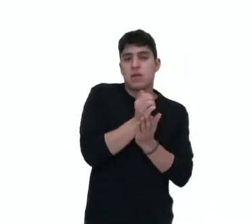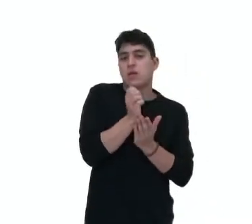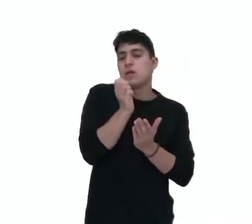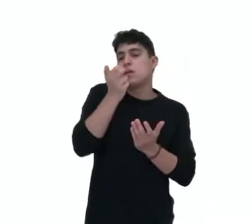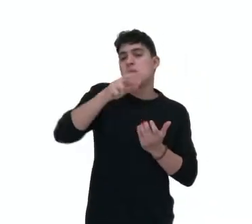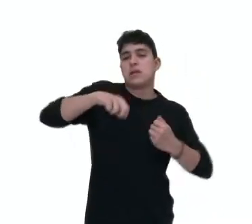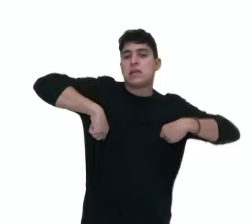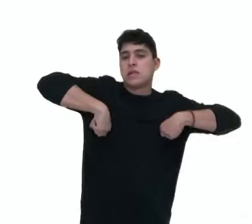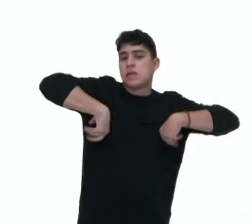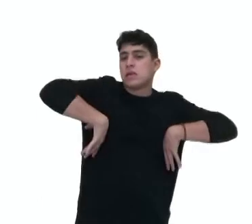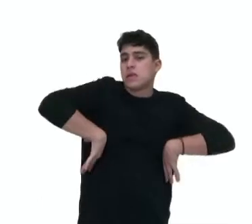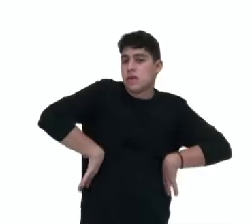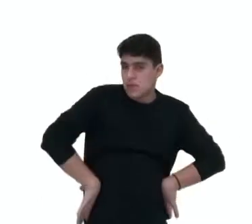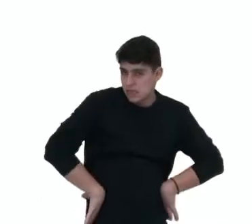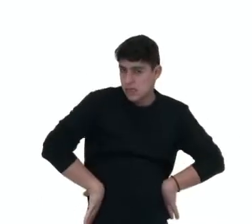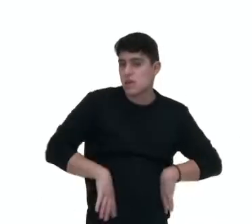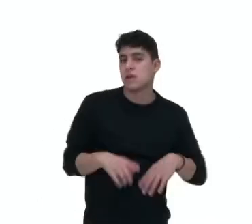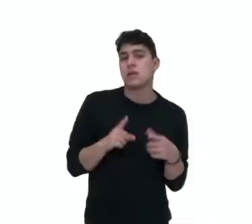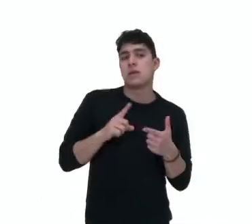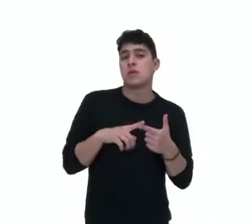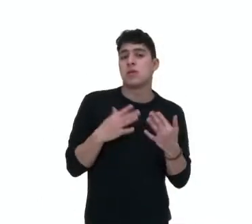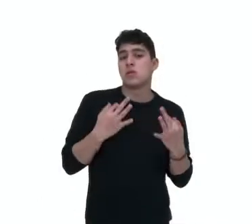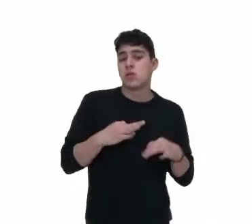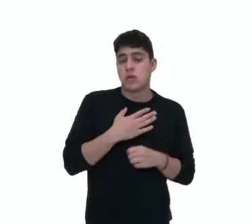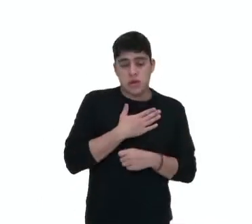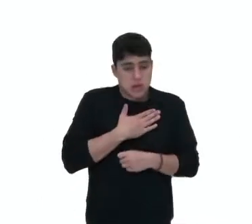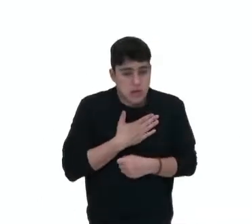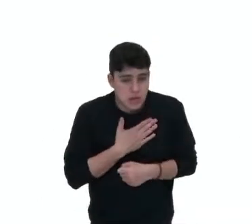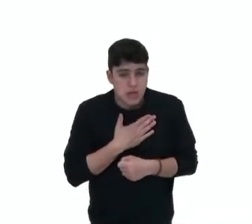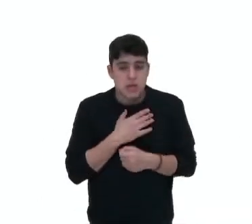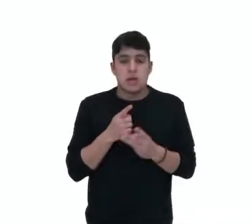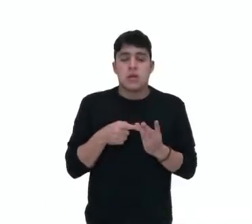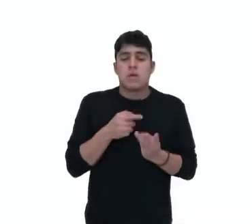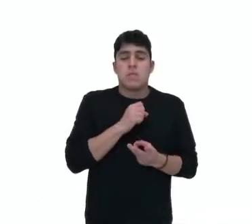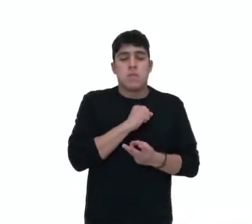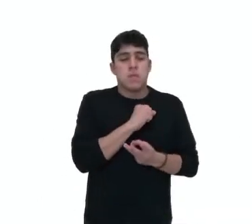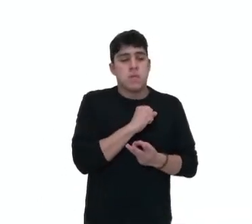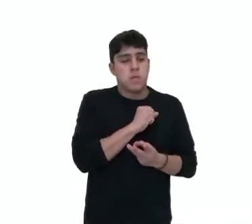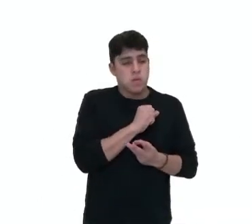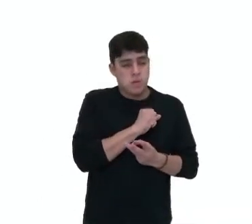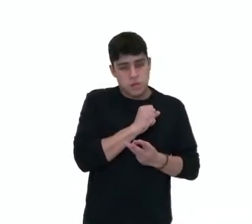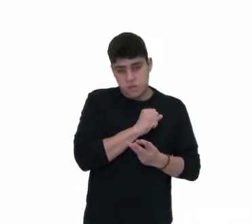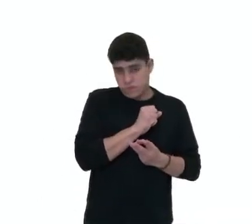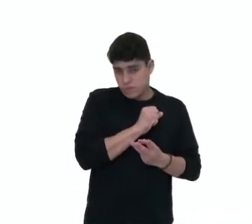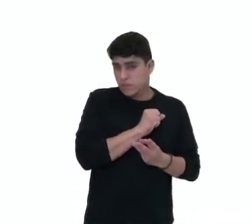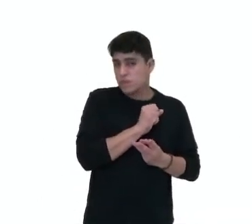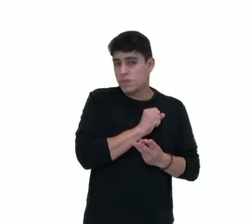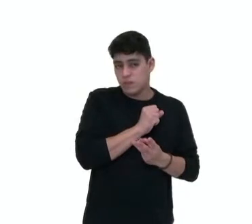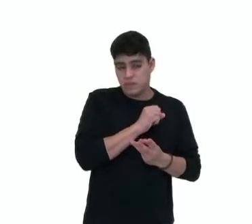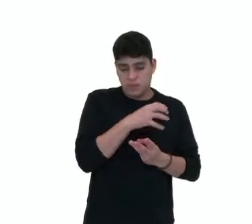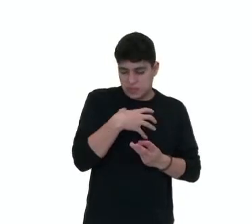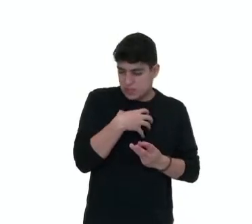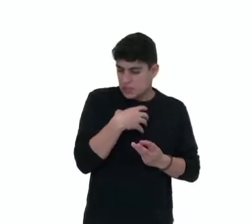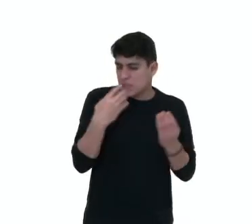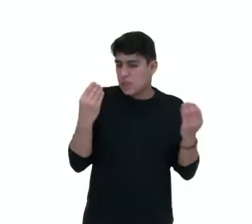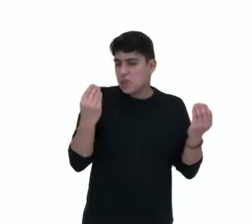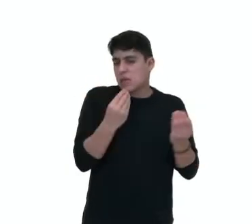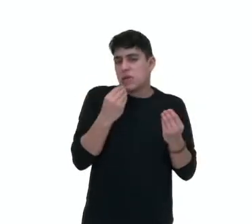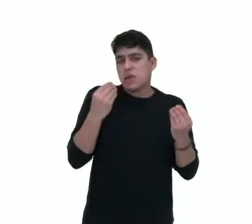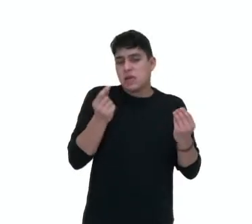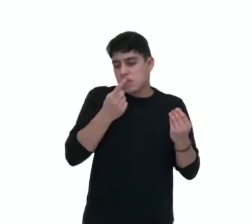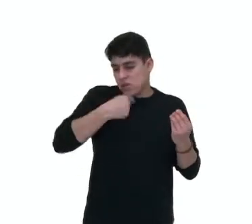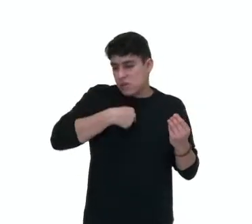transpirar, suar, dores no peito, palpitações cardíacas, a sensação de pausa